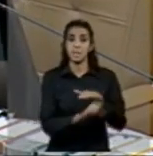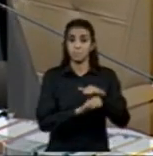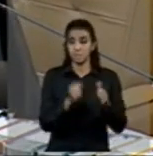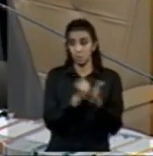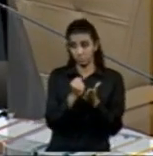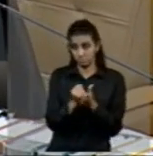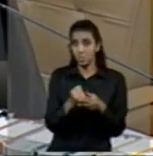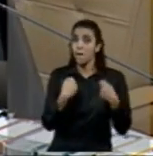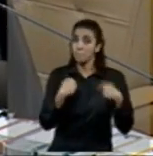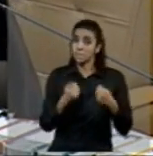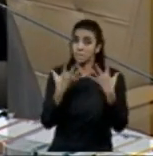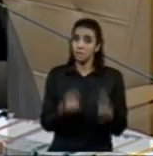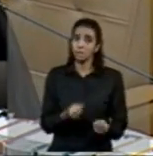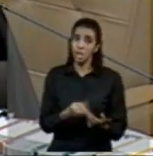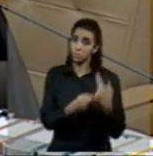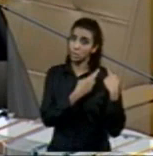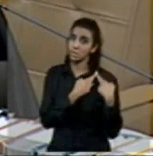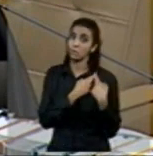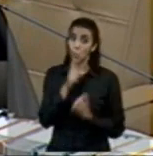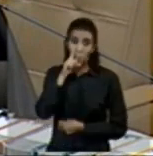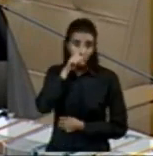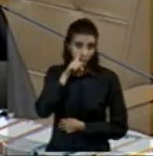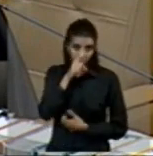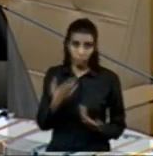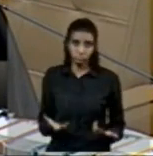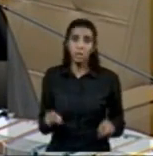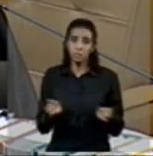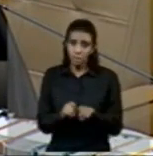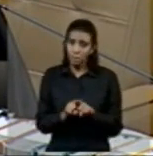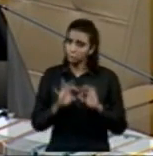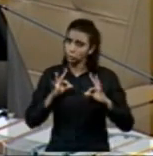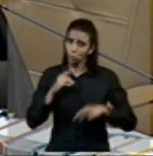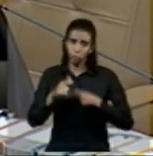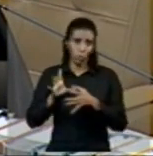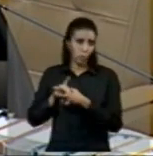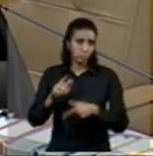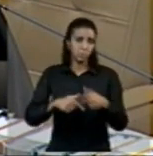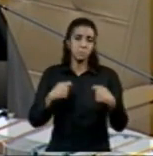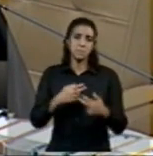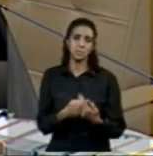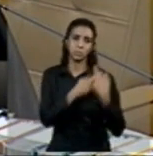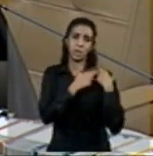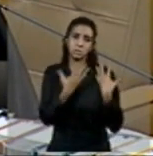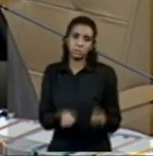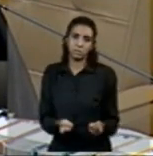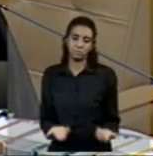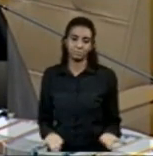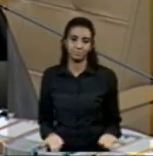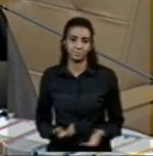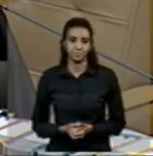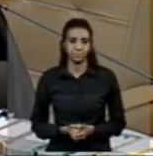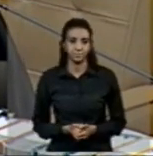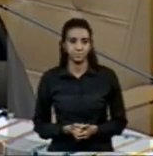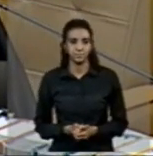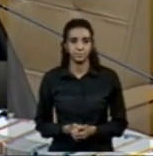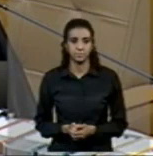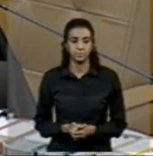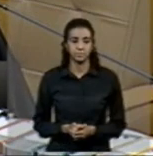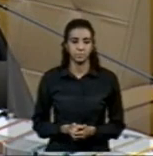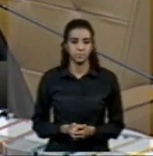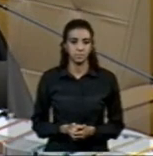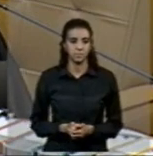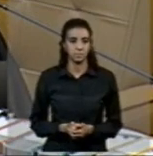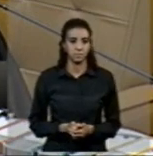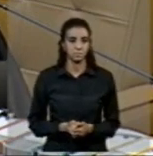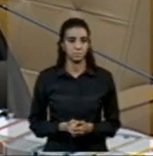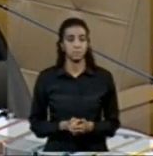empregatício, bem como a assunção das responsabilidades trabalhistas. Esse contrato nunca se legitimou pela forma,